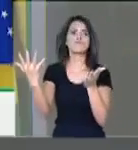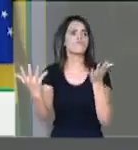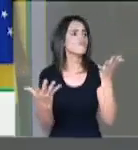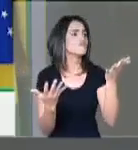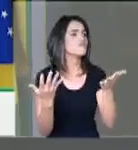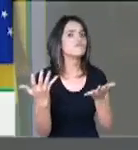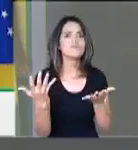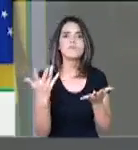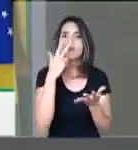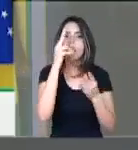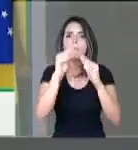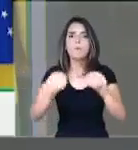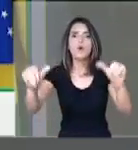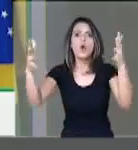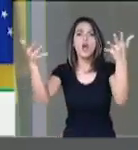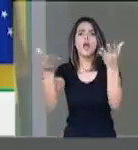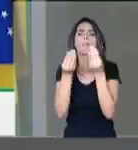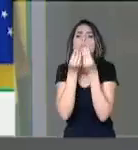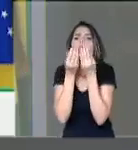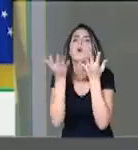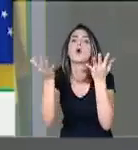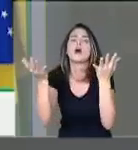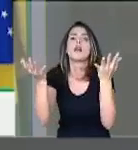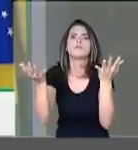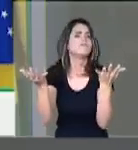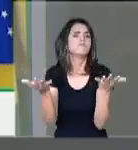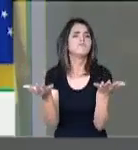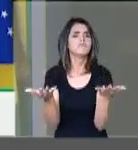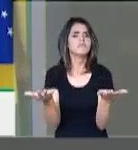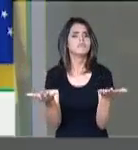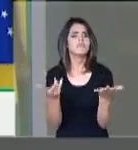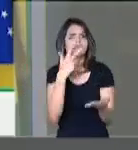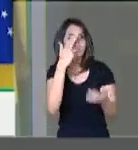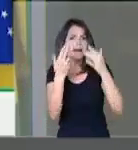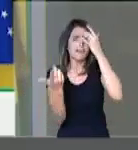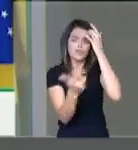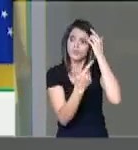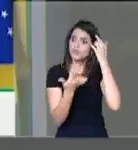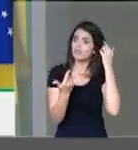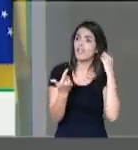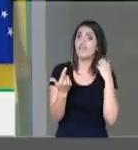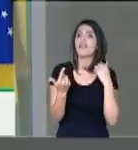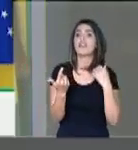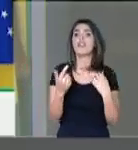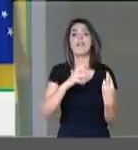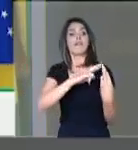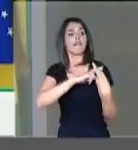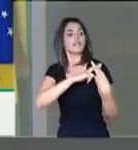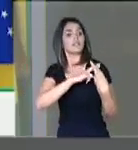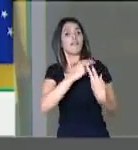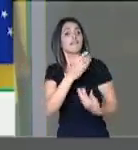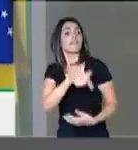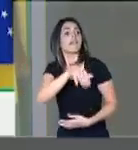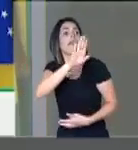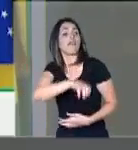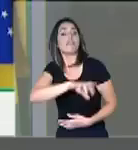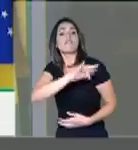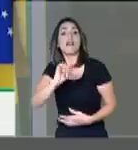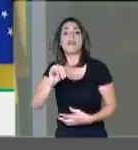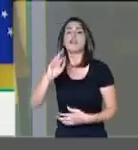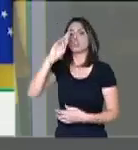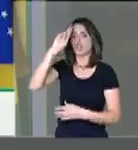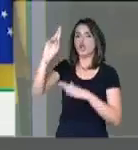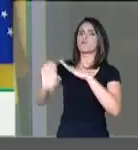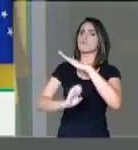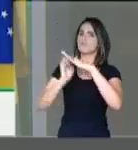como se fossem poeira faz apenas não haver deputado responsabilização dos